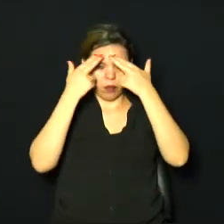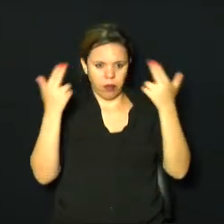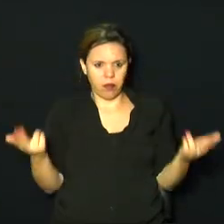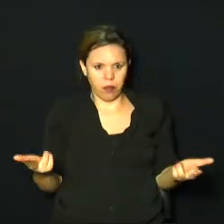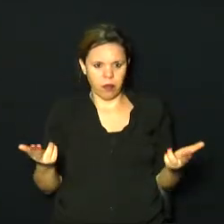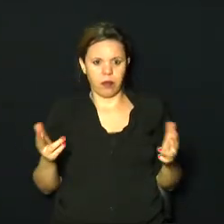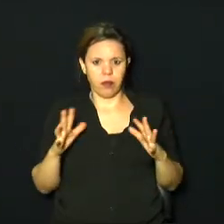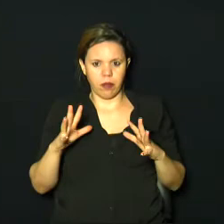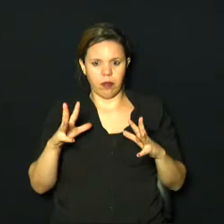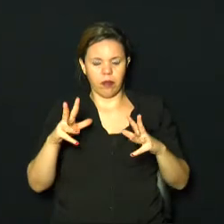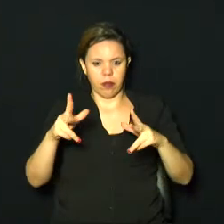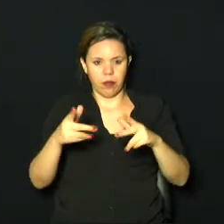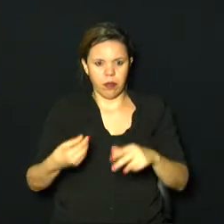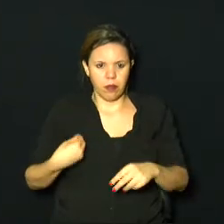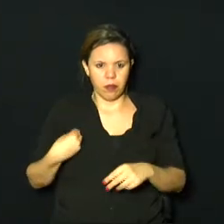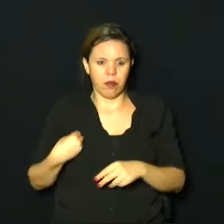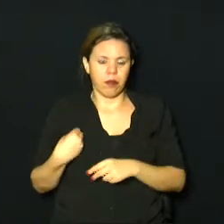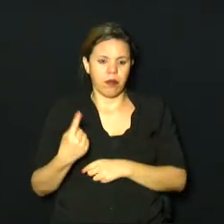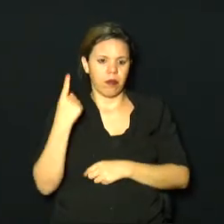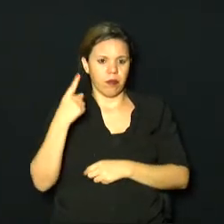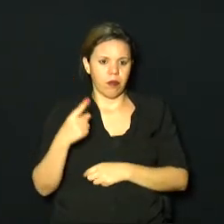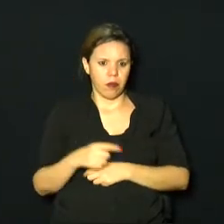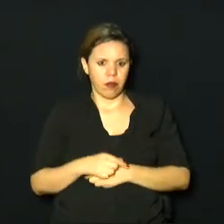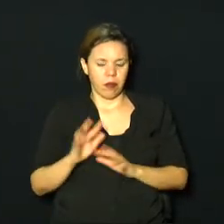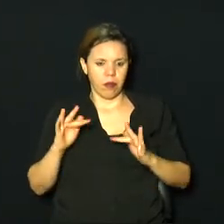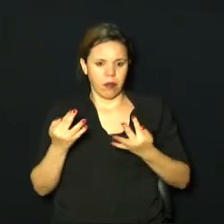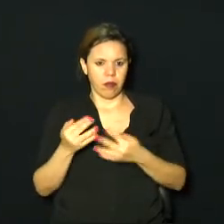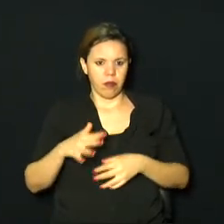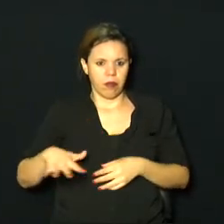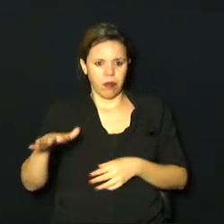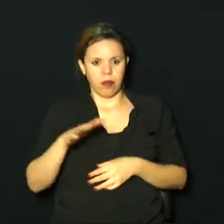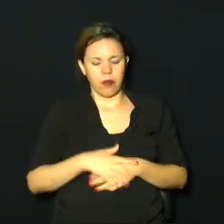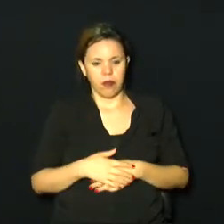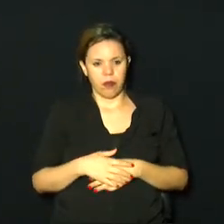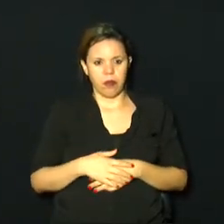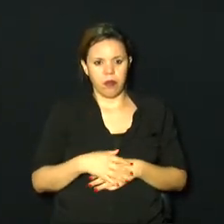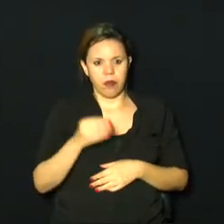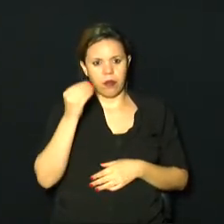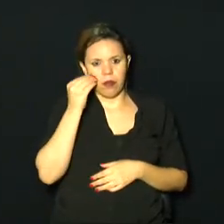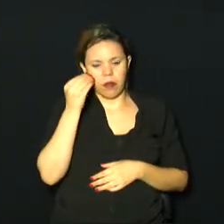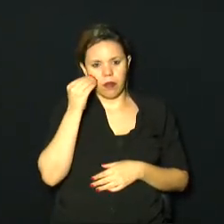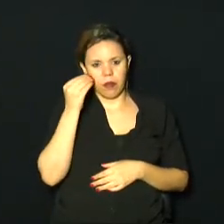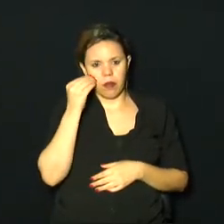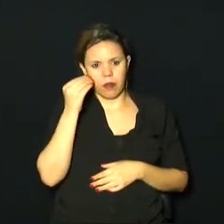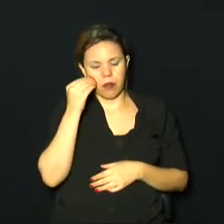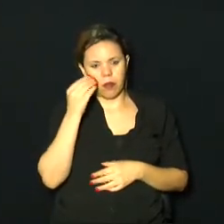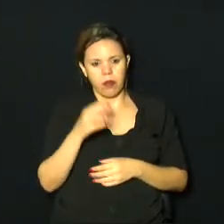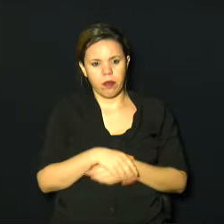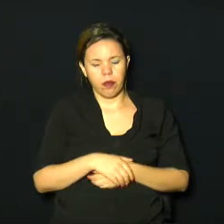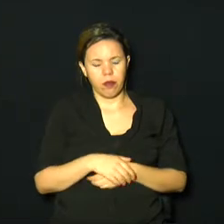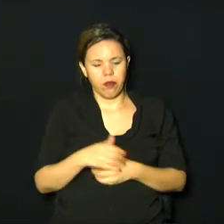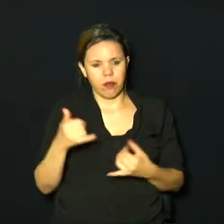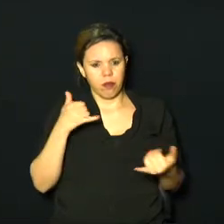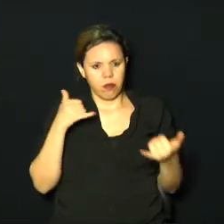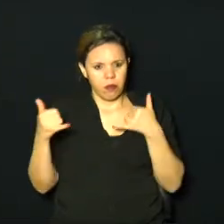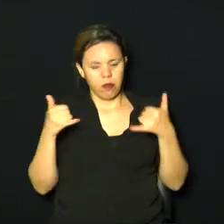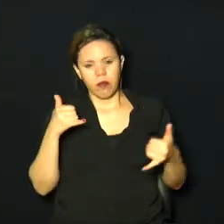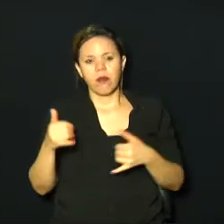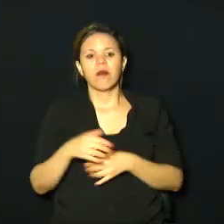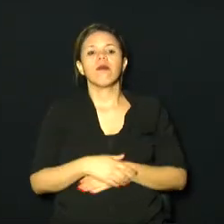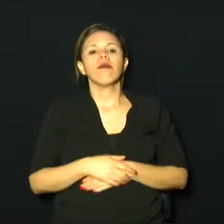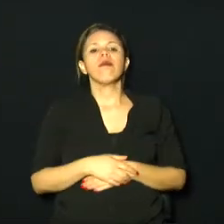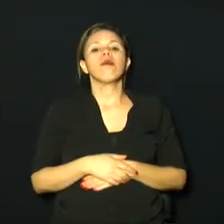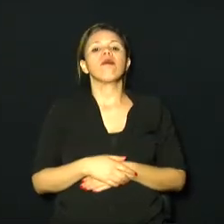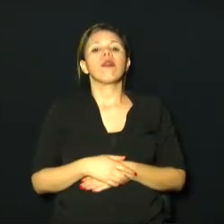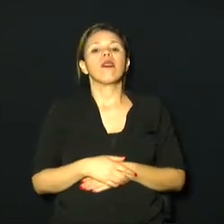foi para todos que estavam lá. Essas famílias, nós tentamos, nós ligamos, entendeu?